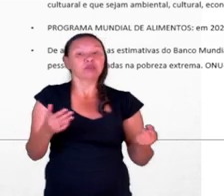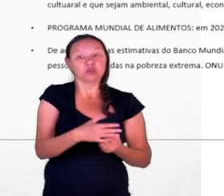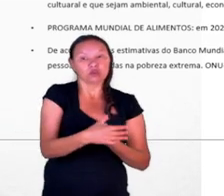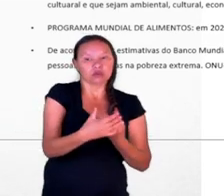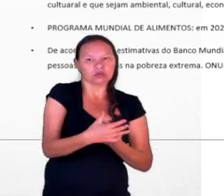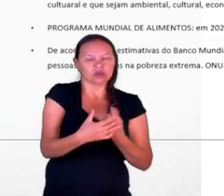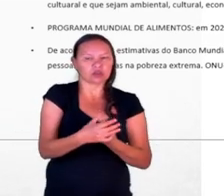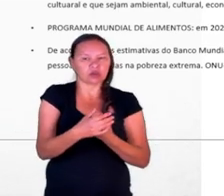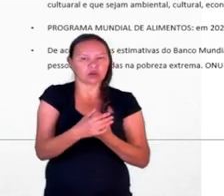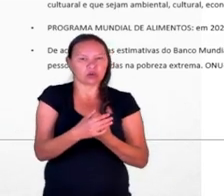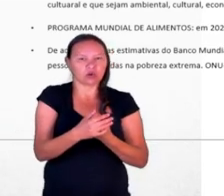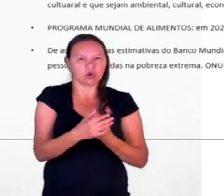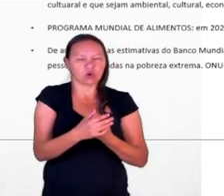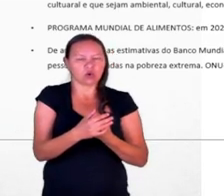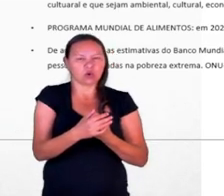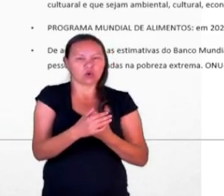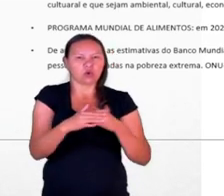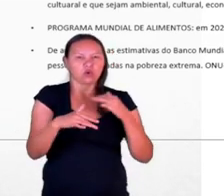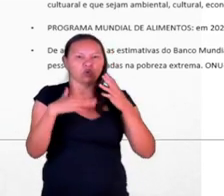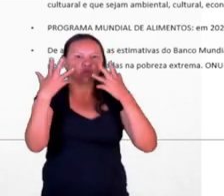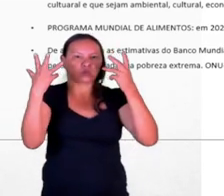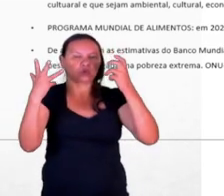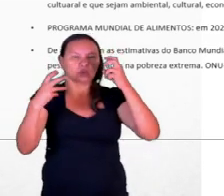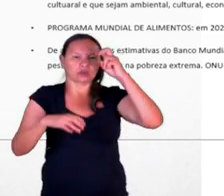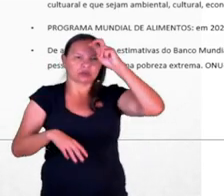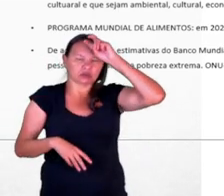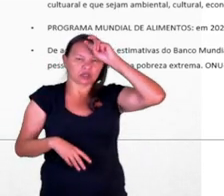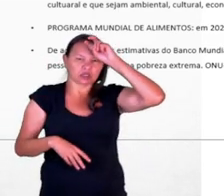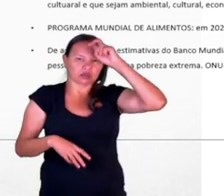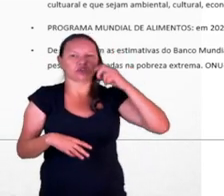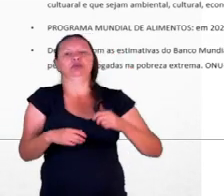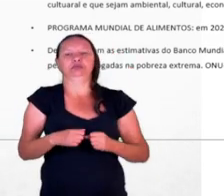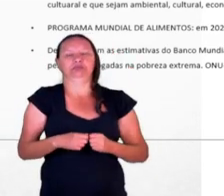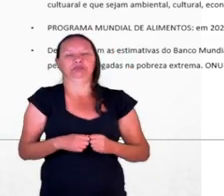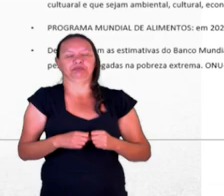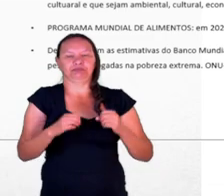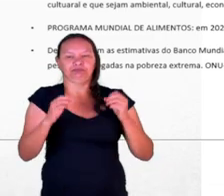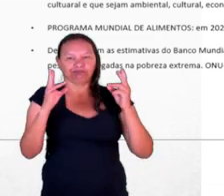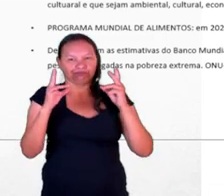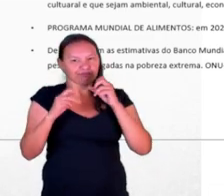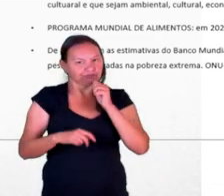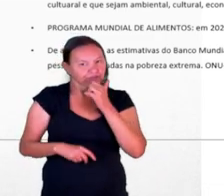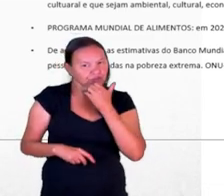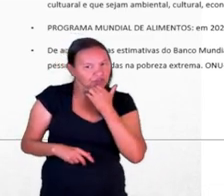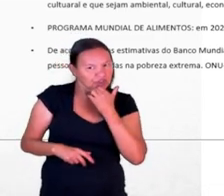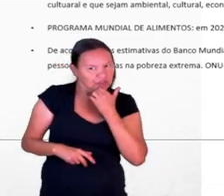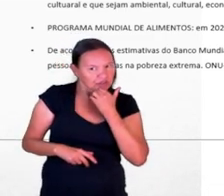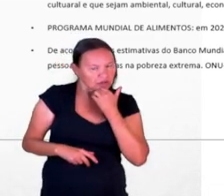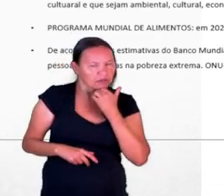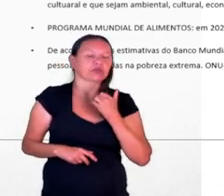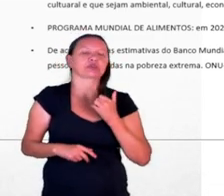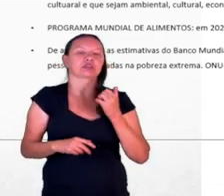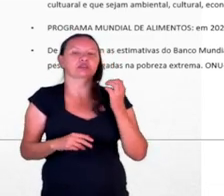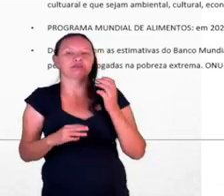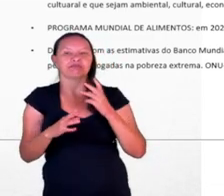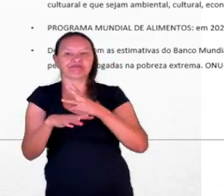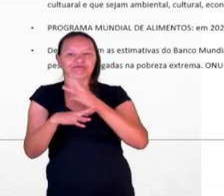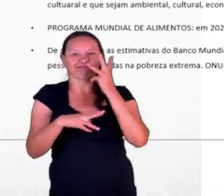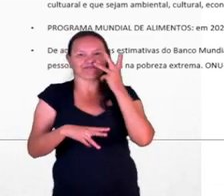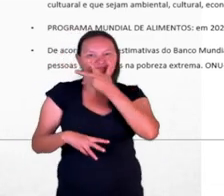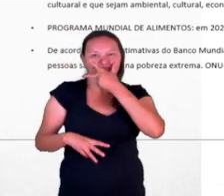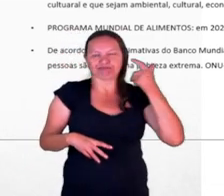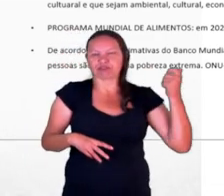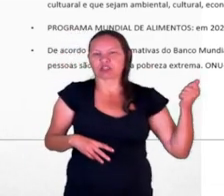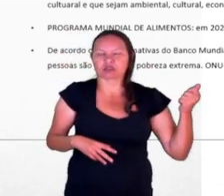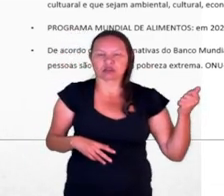temperaturas verificadas na Índia por exemplo né portanto as alterações climáticas elas estão